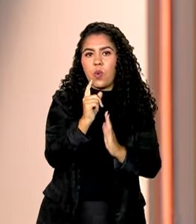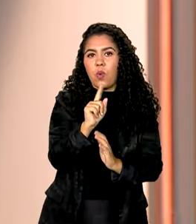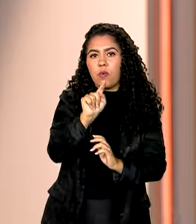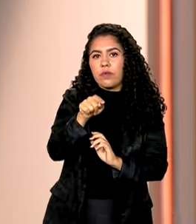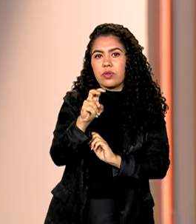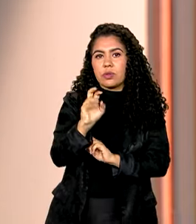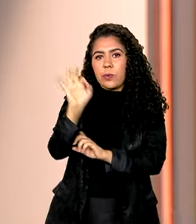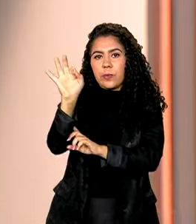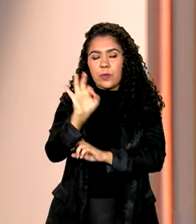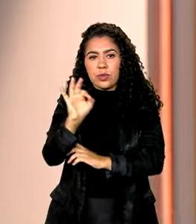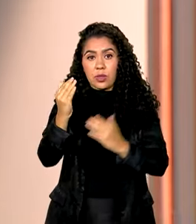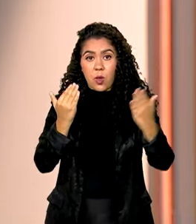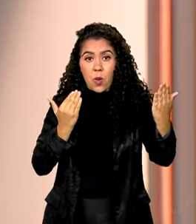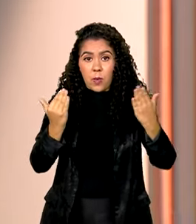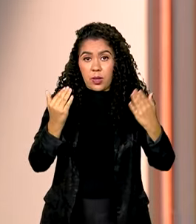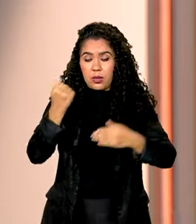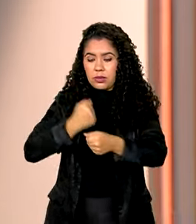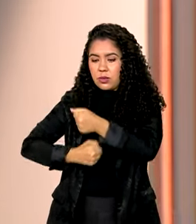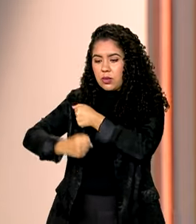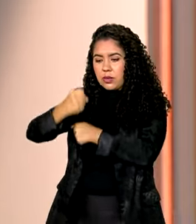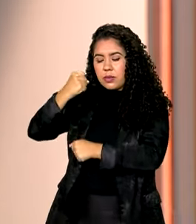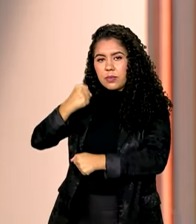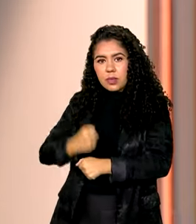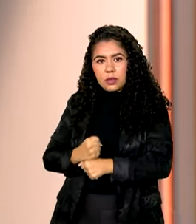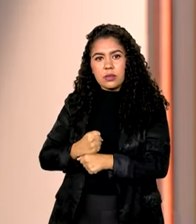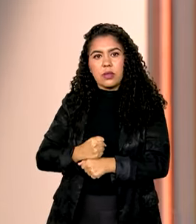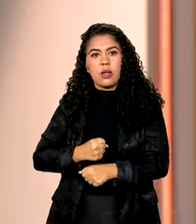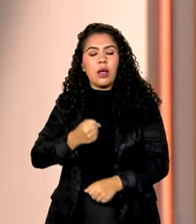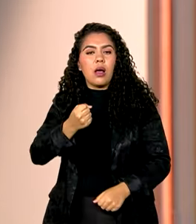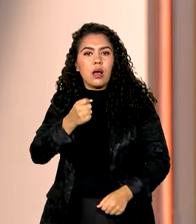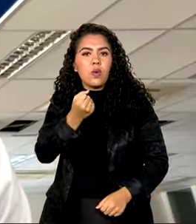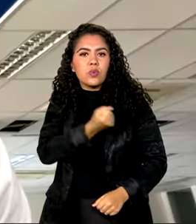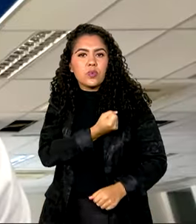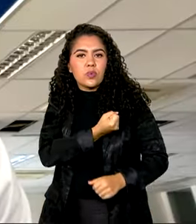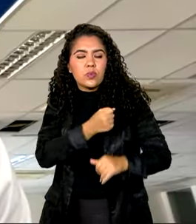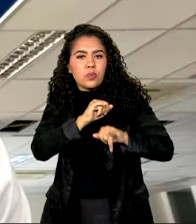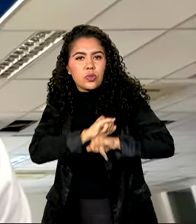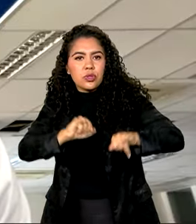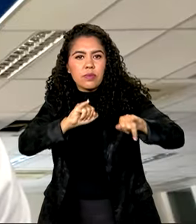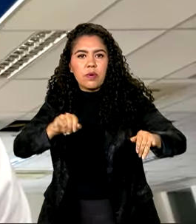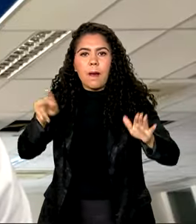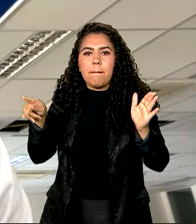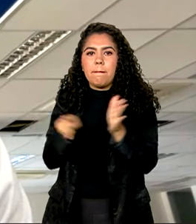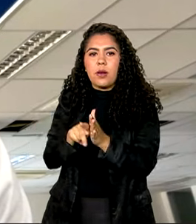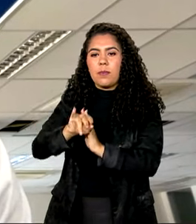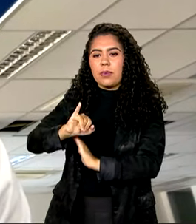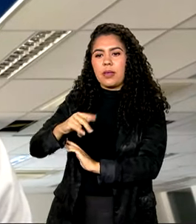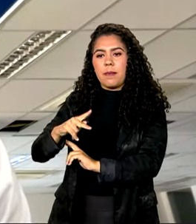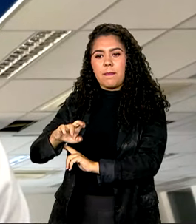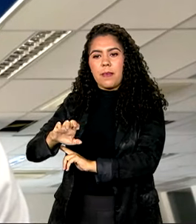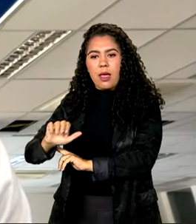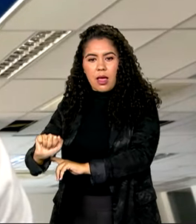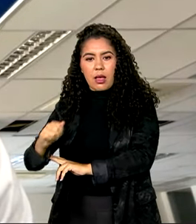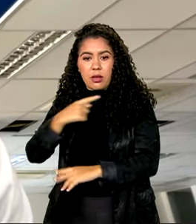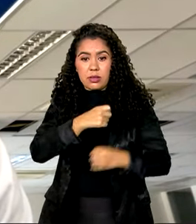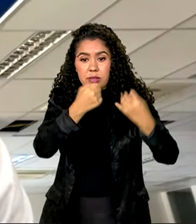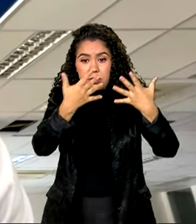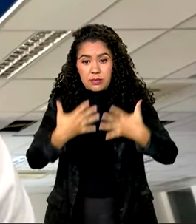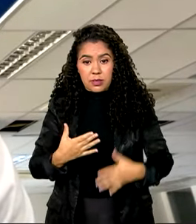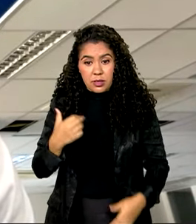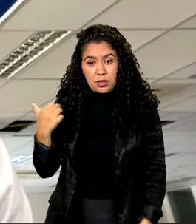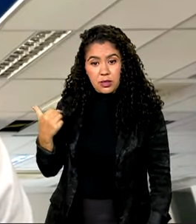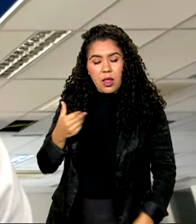relação ao mesmo período anterior. Os números são do IPEA. Há 2 anos, Victor começou a trabalhar